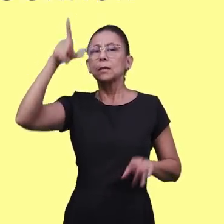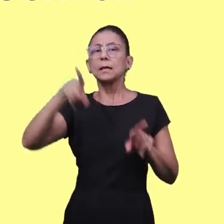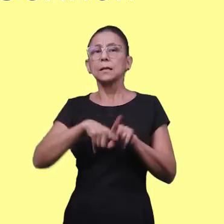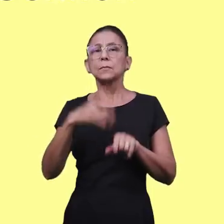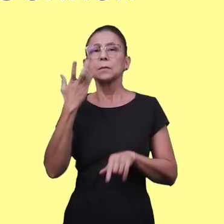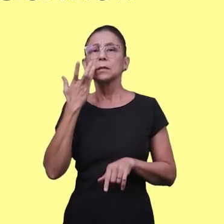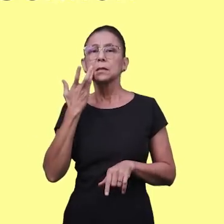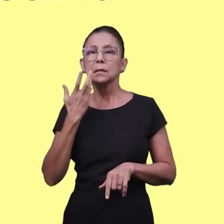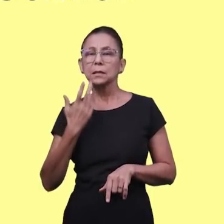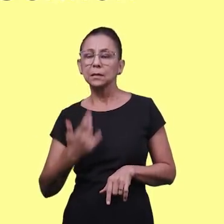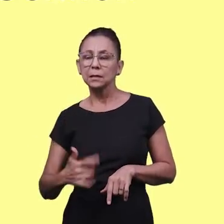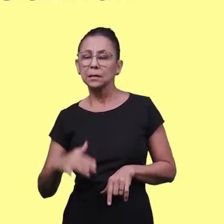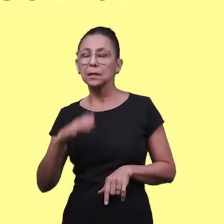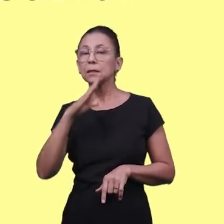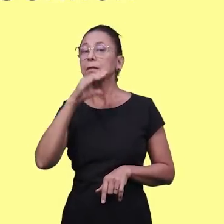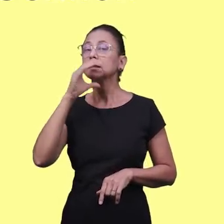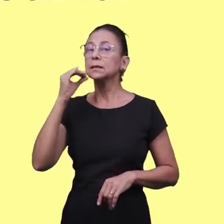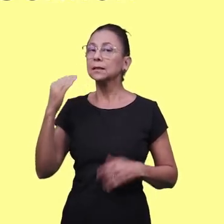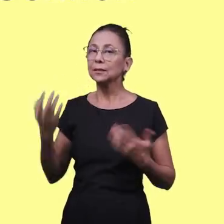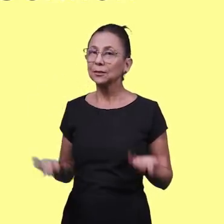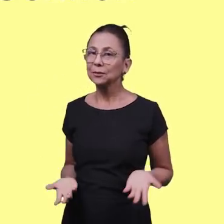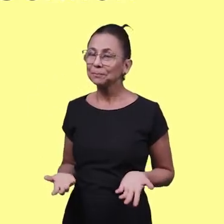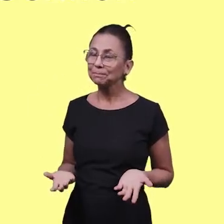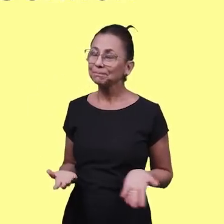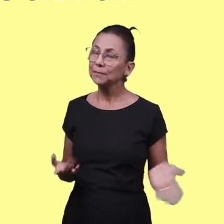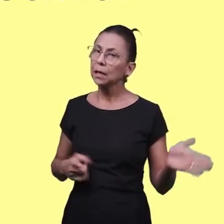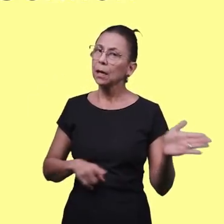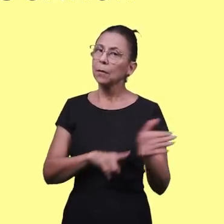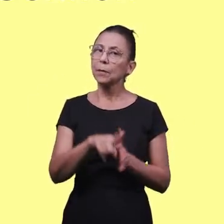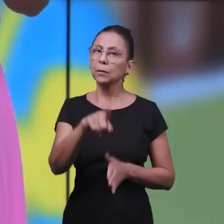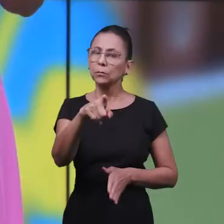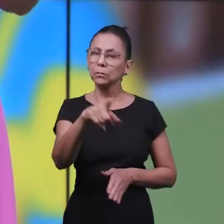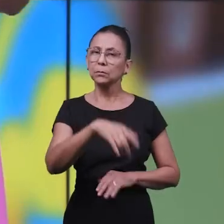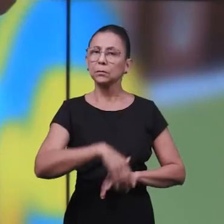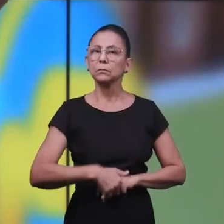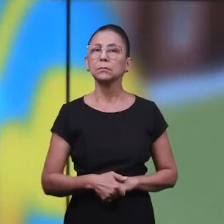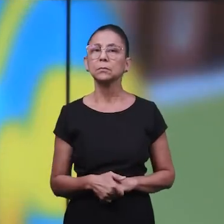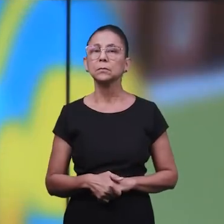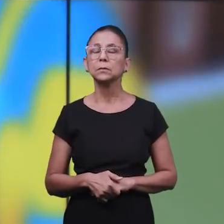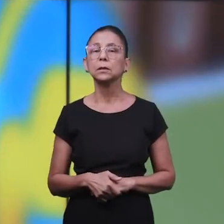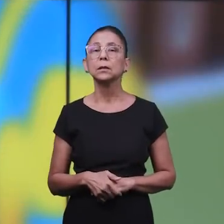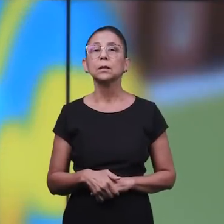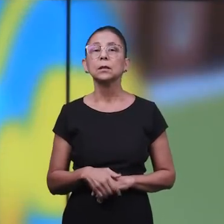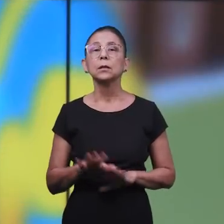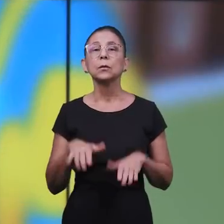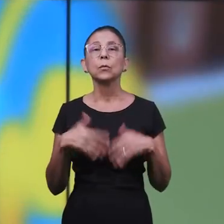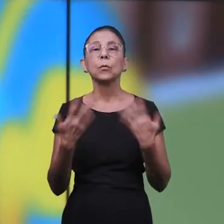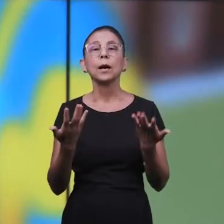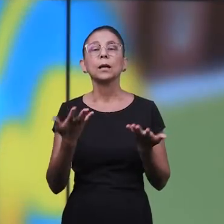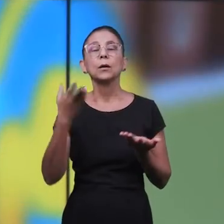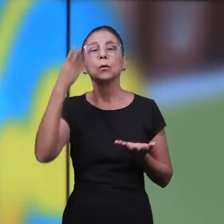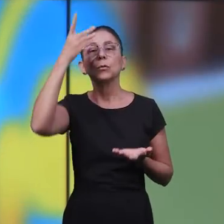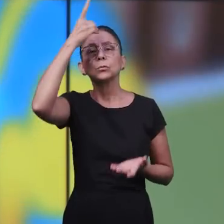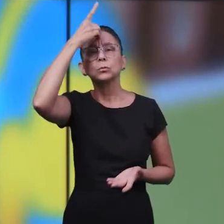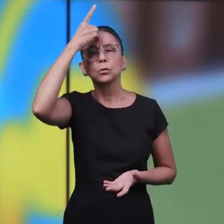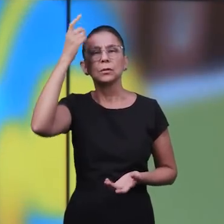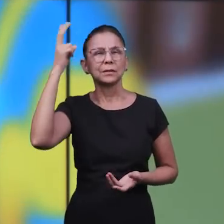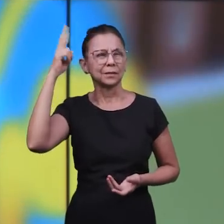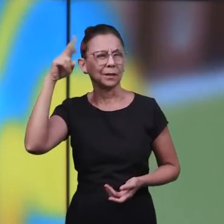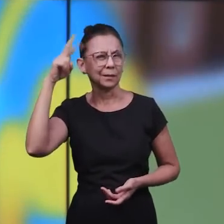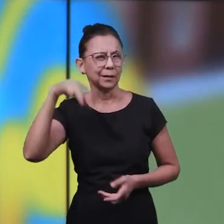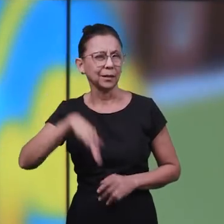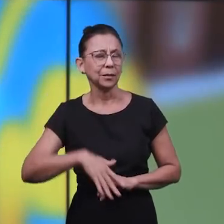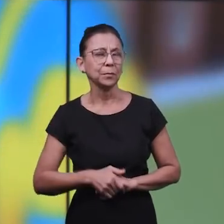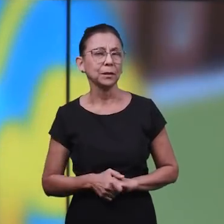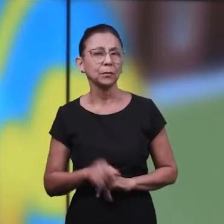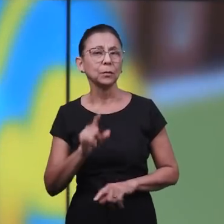intermediários e adolescentes. Agora eu pergunto a vocês, vocês se lembram o que são os dons espirituais? Os dons